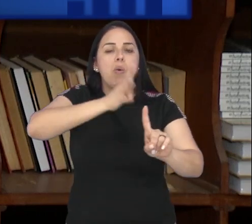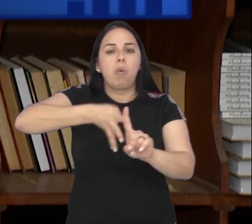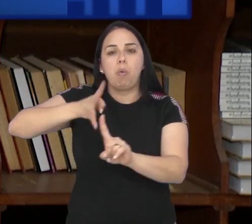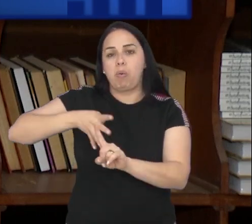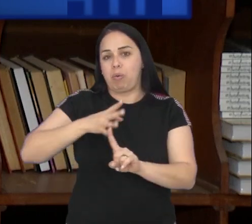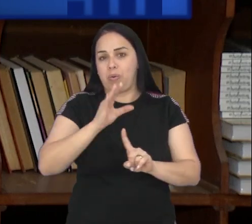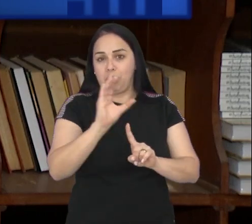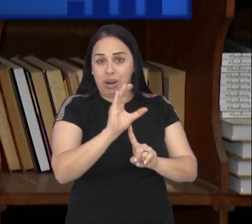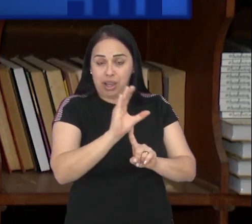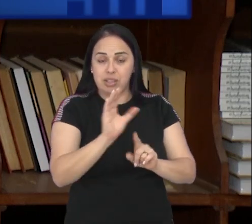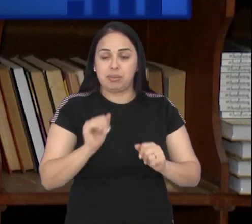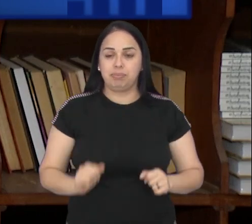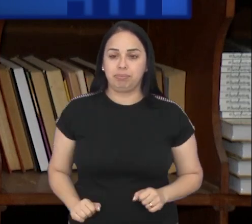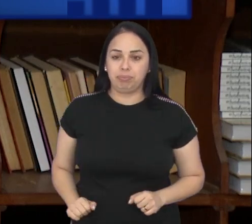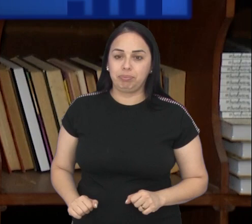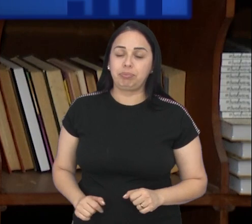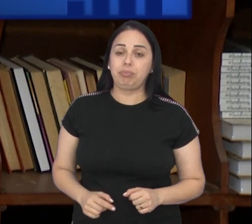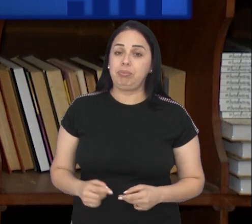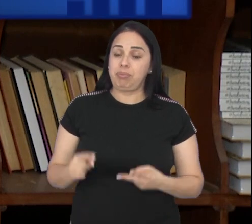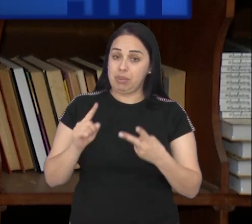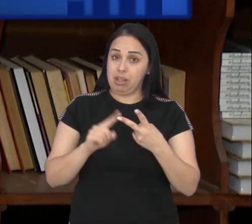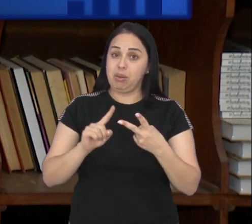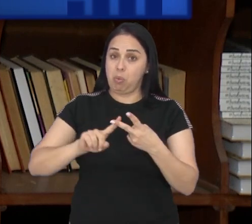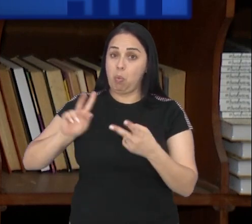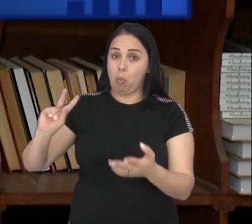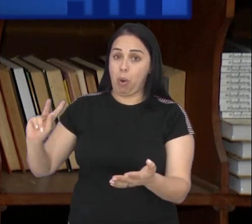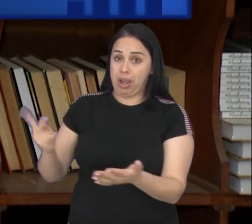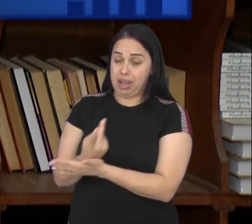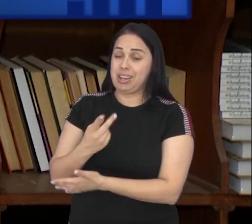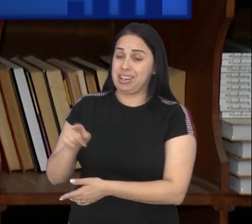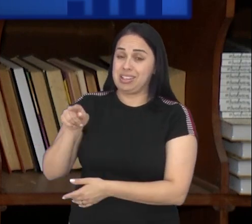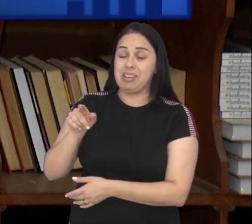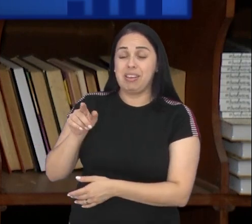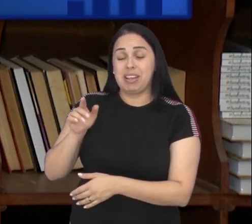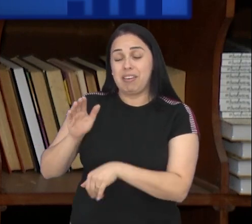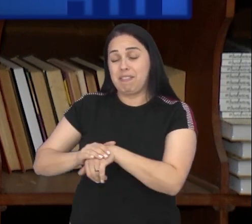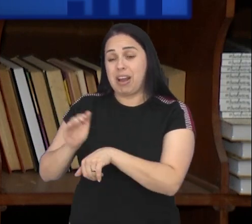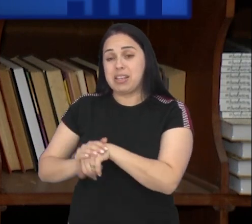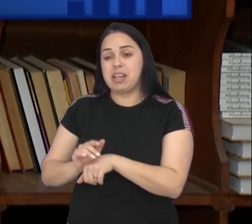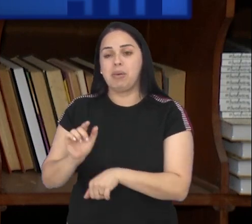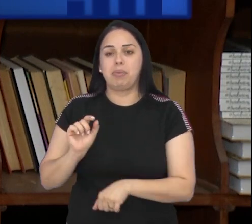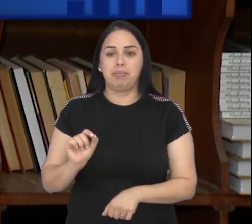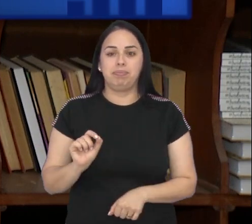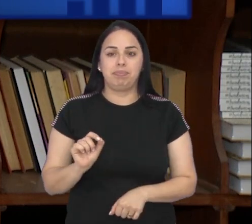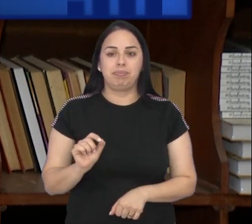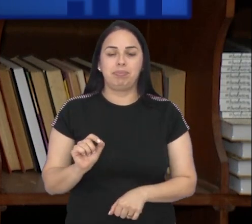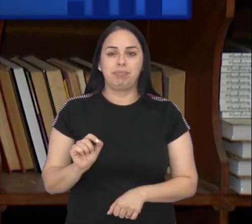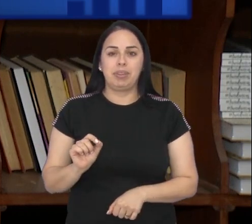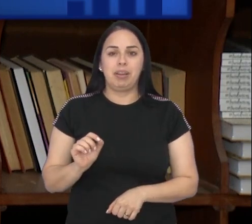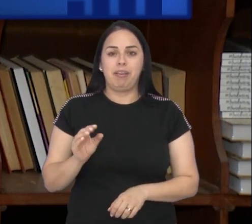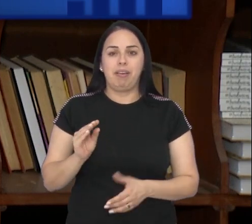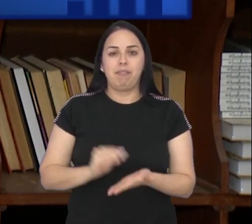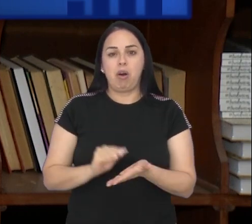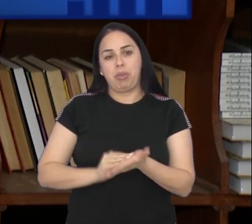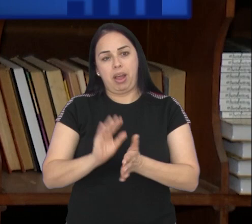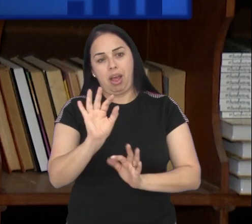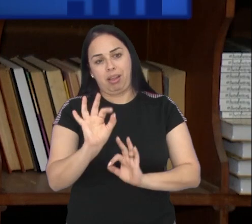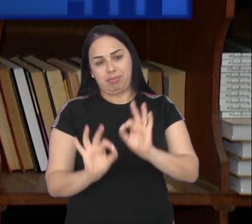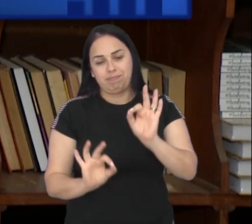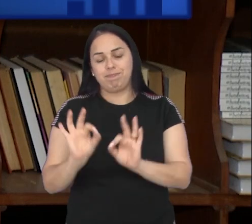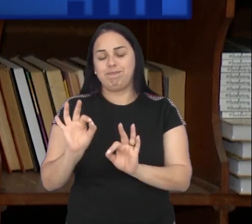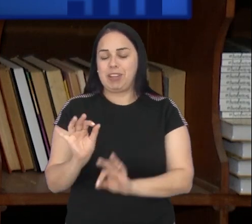dos principais erros. Um segundo erro que costumam cometer com frequência é a questão da ausência de